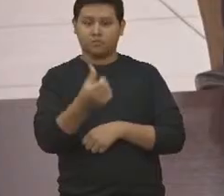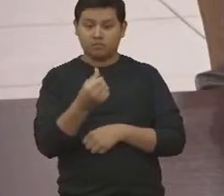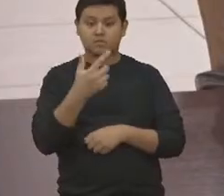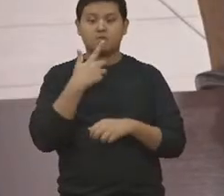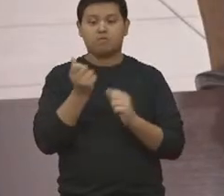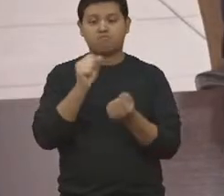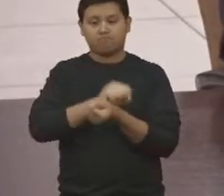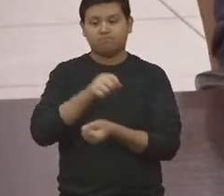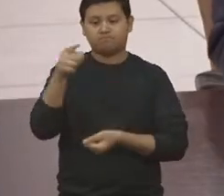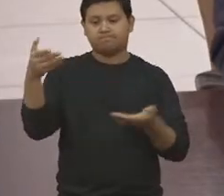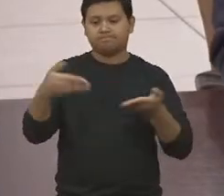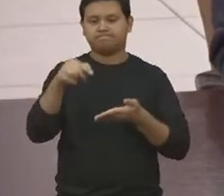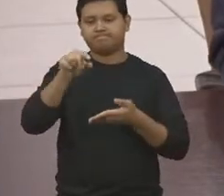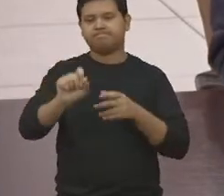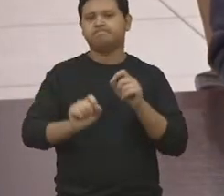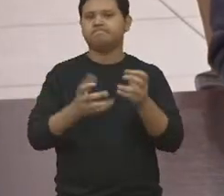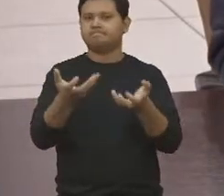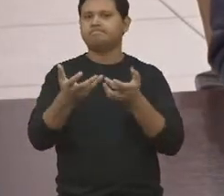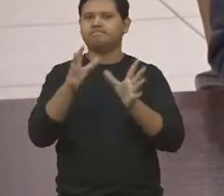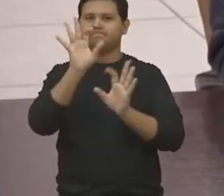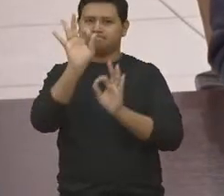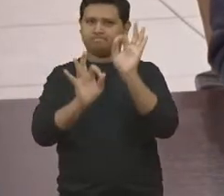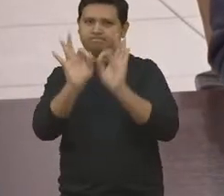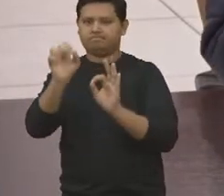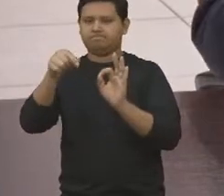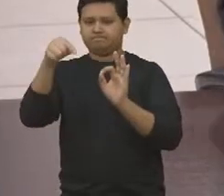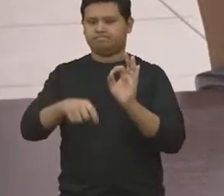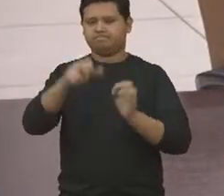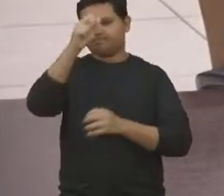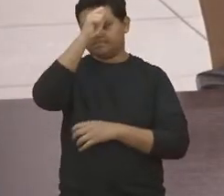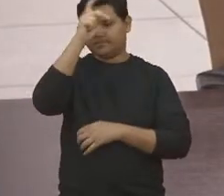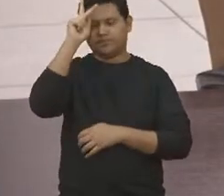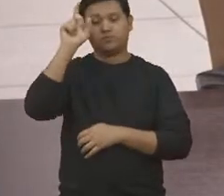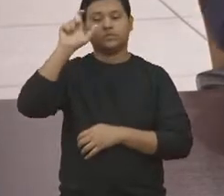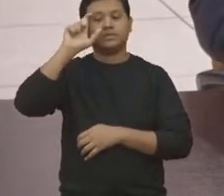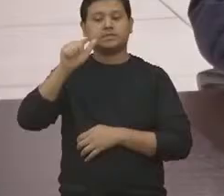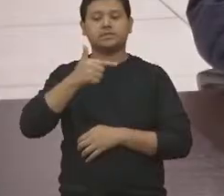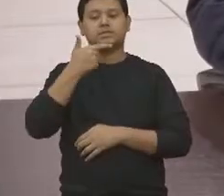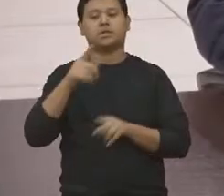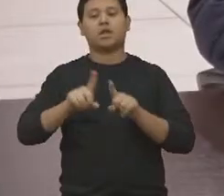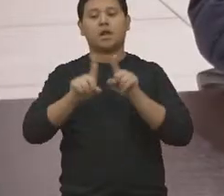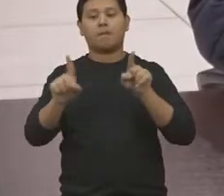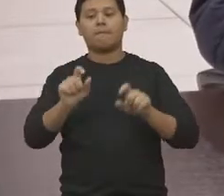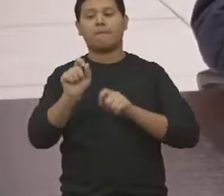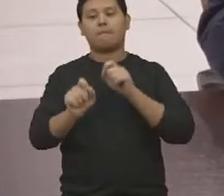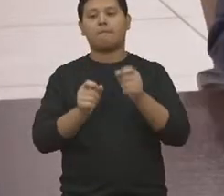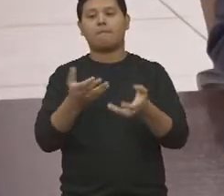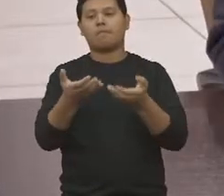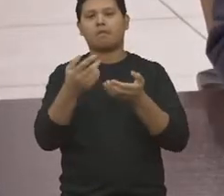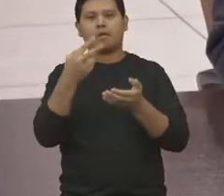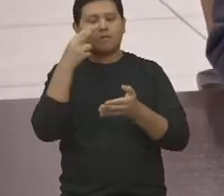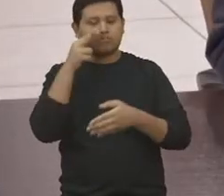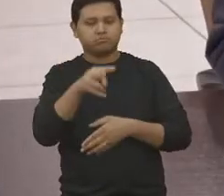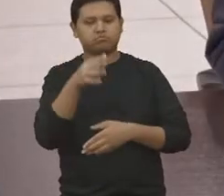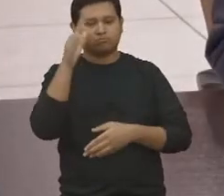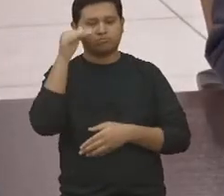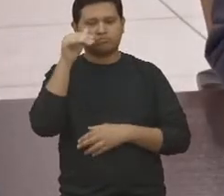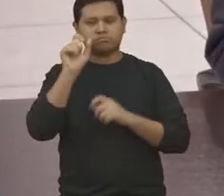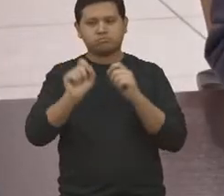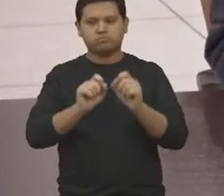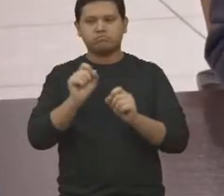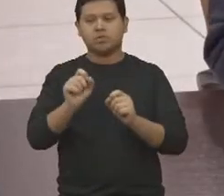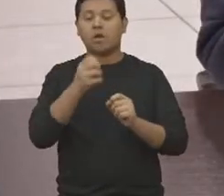realidade daquilo que está sendo planejado pelo governo Celso Florencio. Mas eu quero me ater aqui, que me chamou bastante atenção de